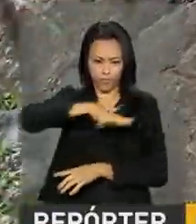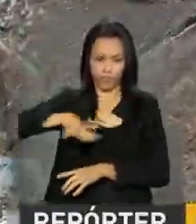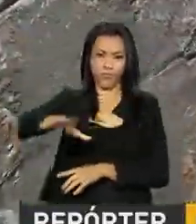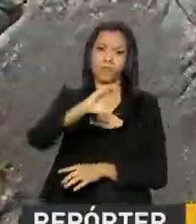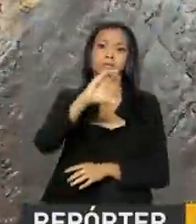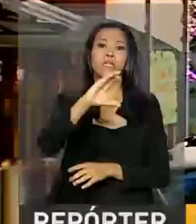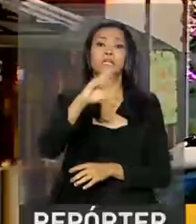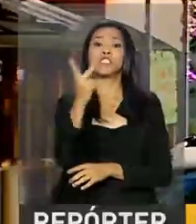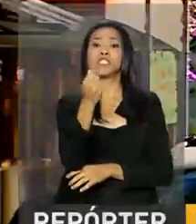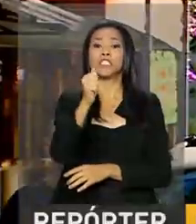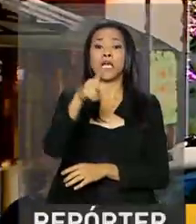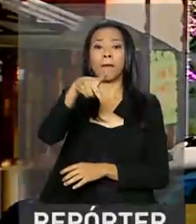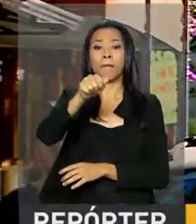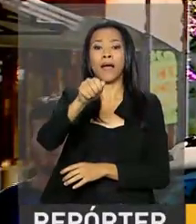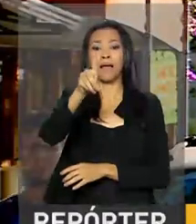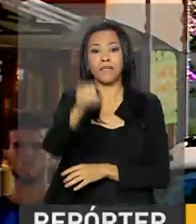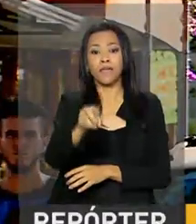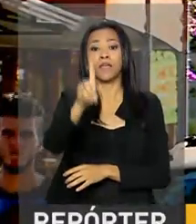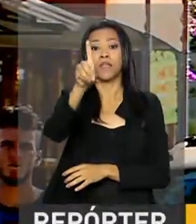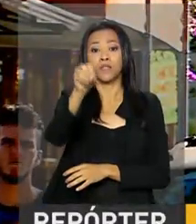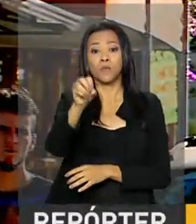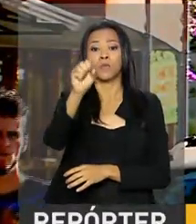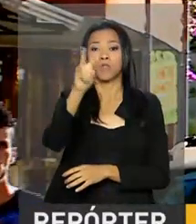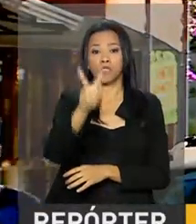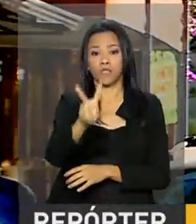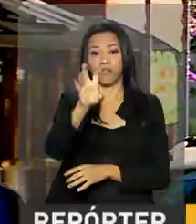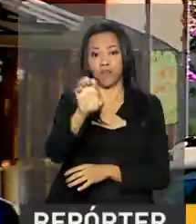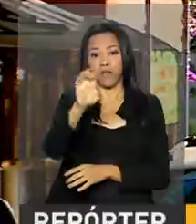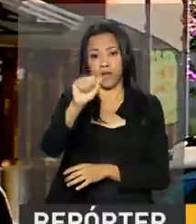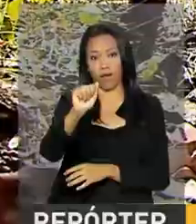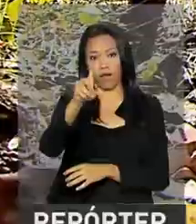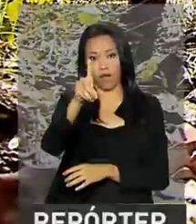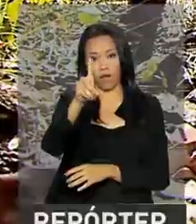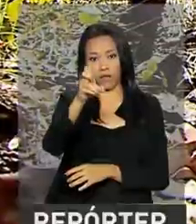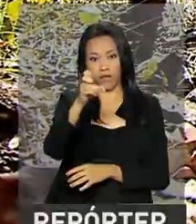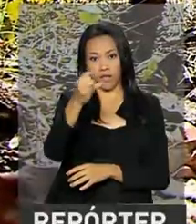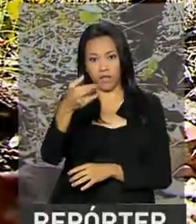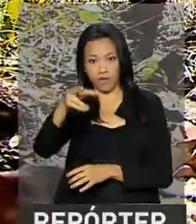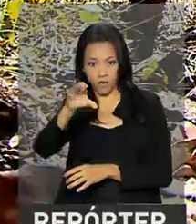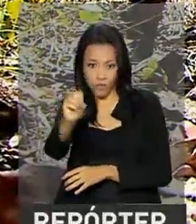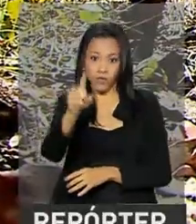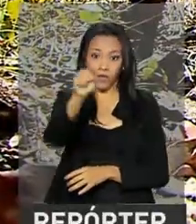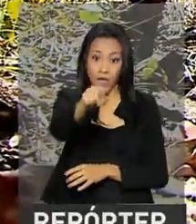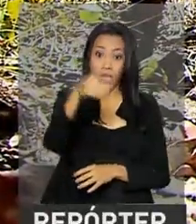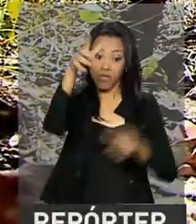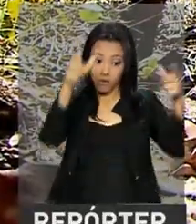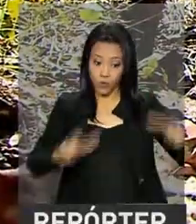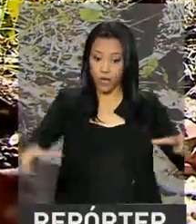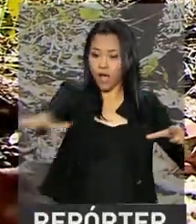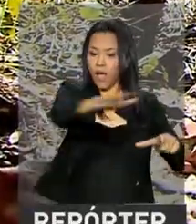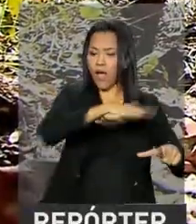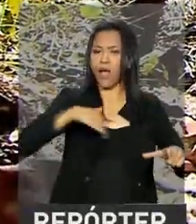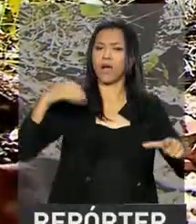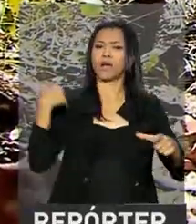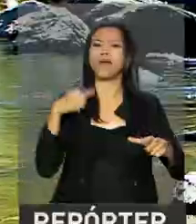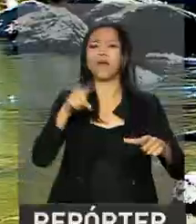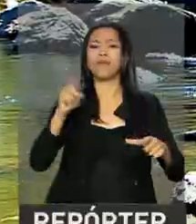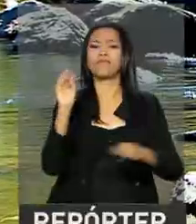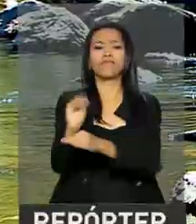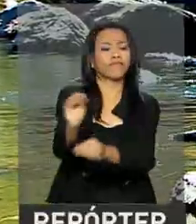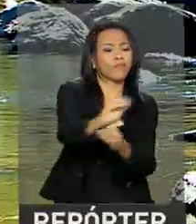Chapada dos Veadeiros é fonte de renda para as cidades goianas do seu entorno, com turismo unido à preservação